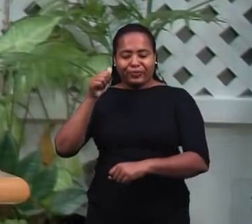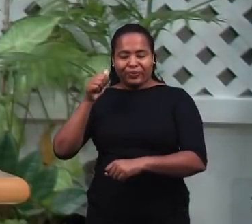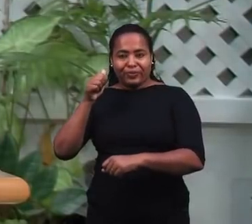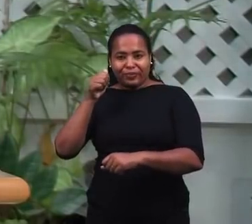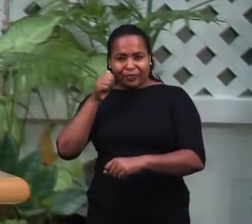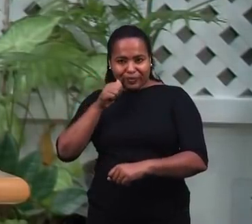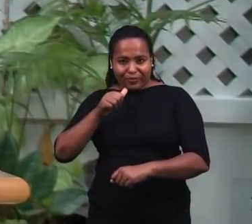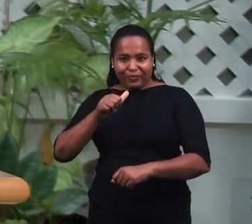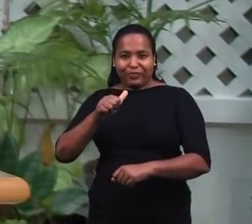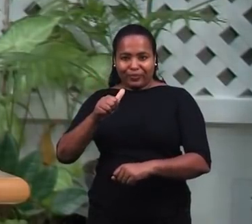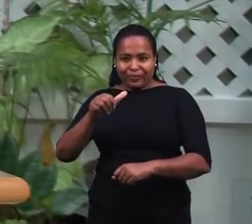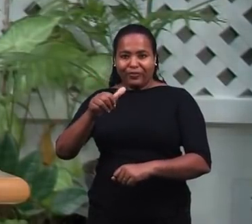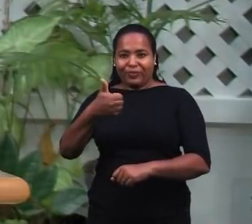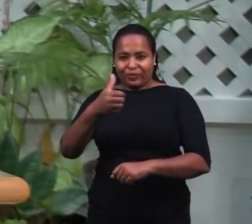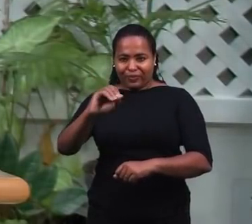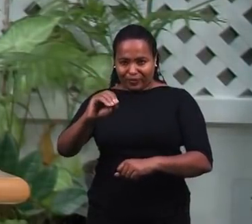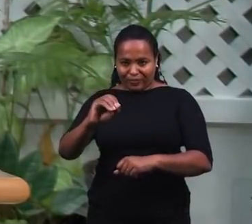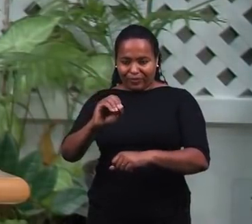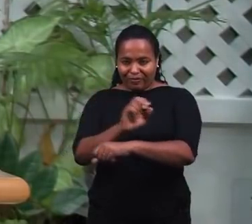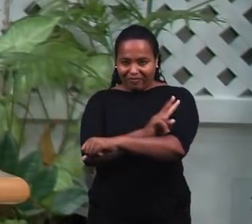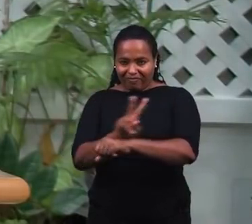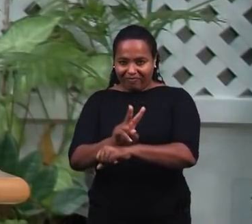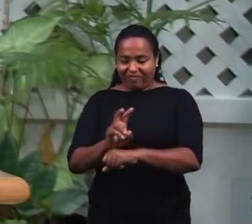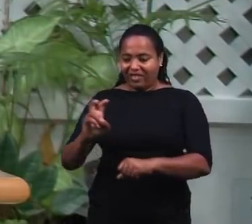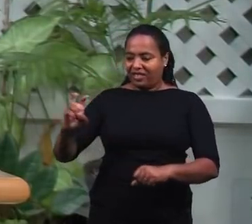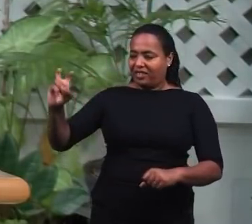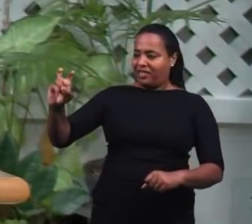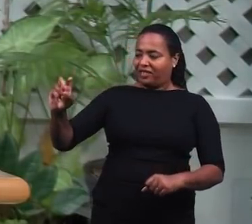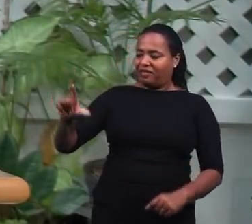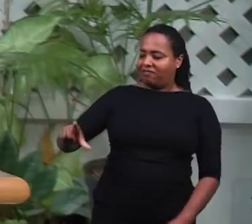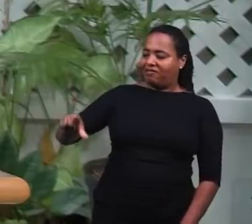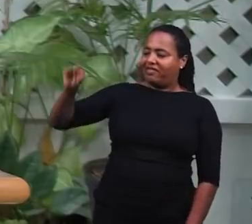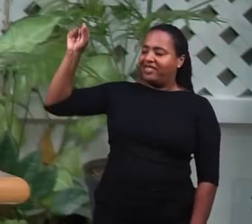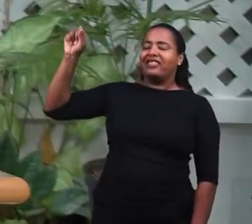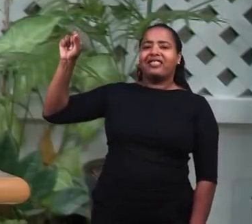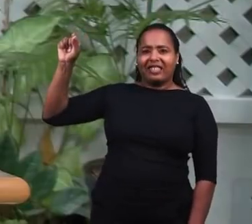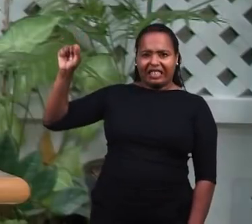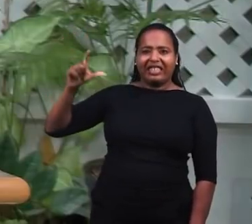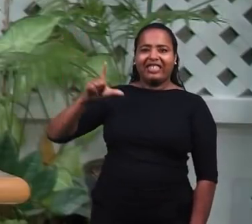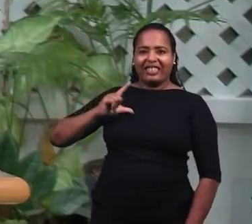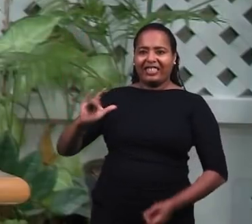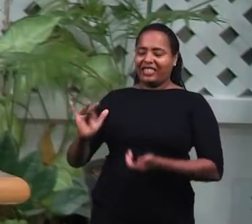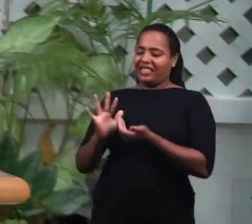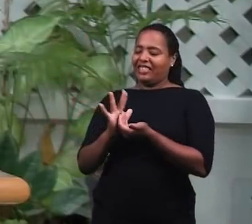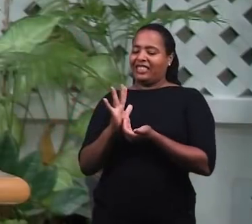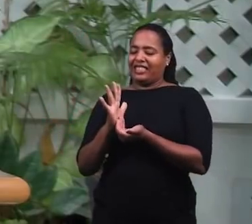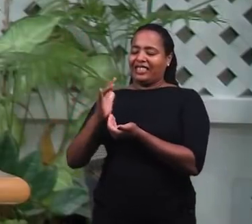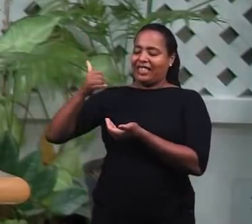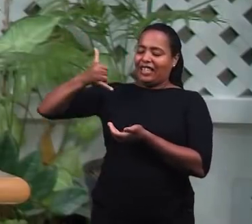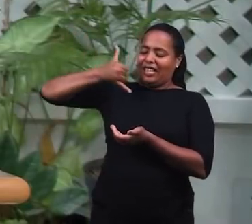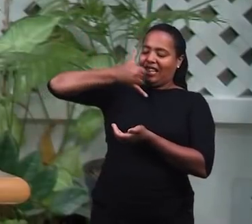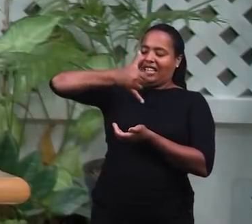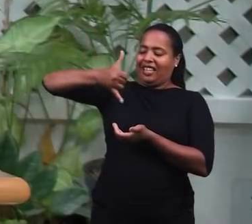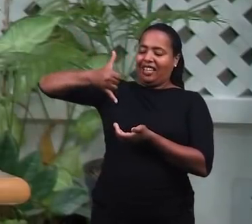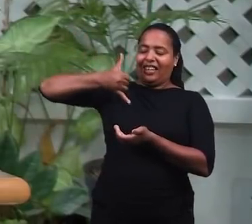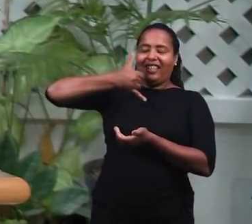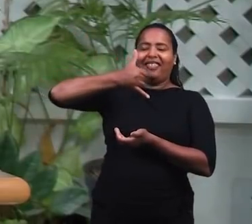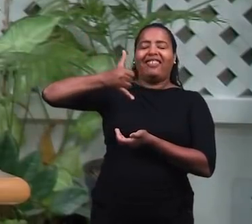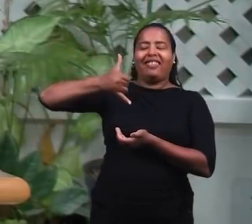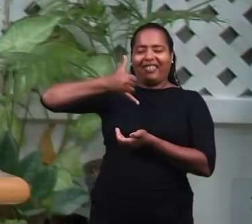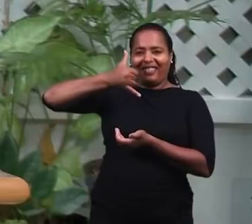virgens, estavam lá, 10. 5 foram escolhidas, porque tinham fogo, tinham